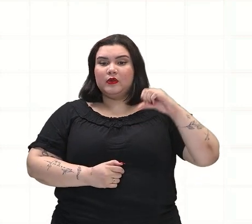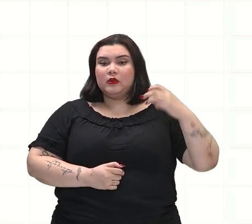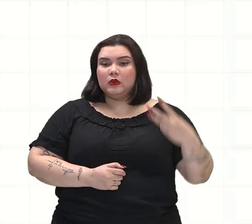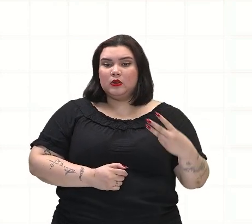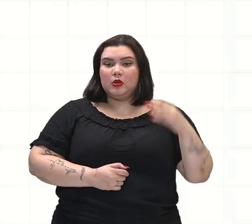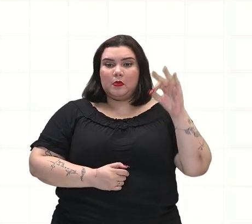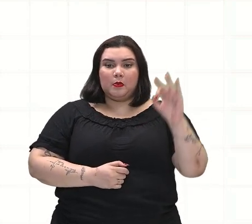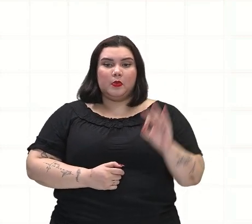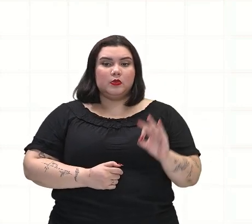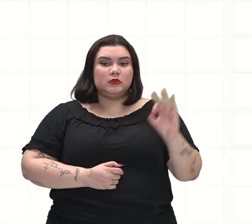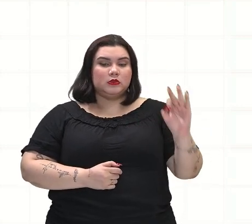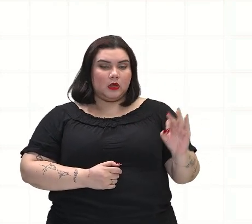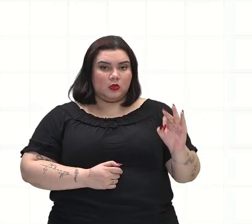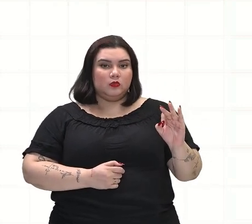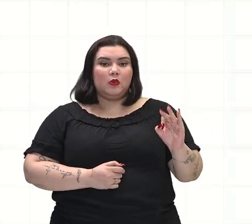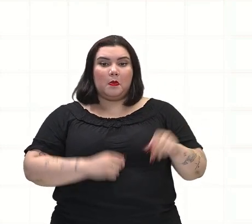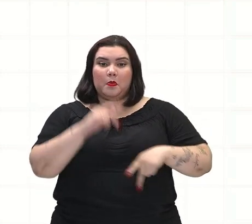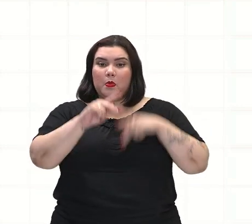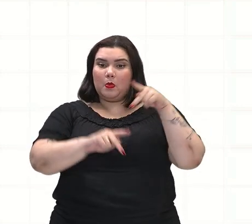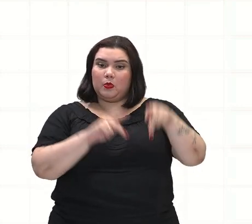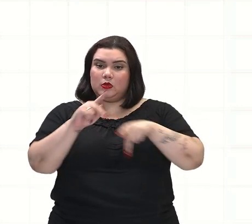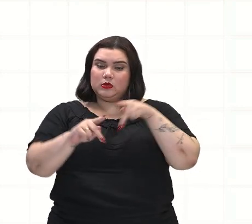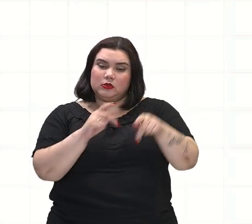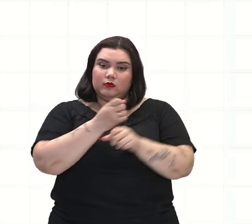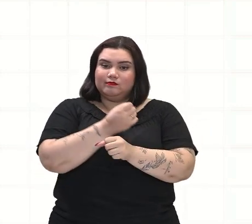93% de uma população que era